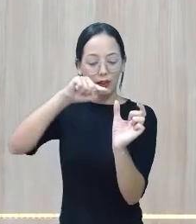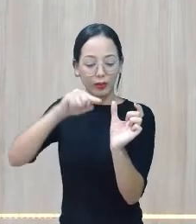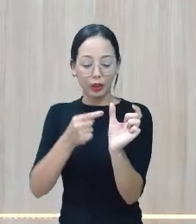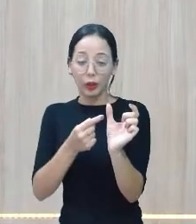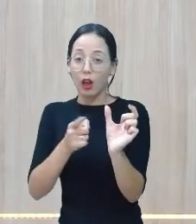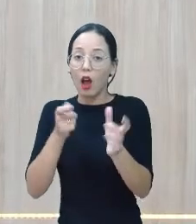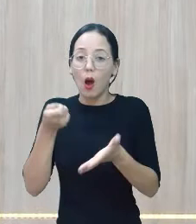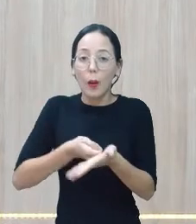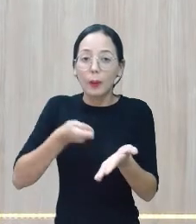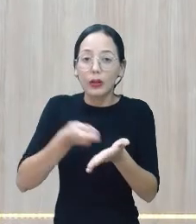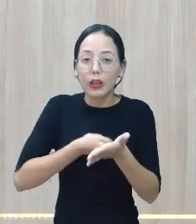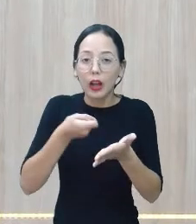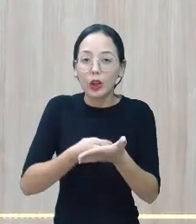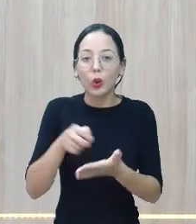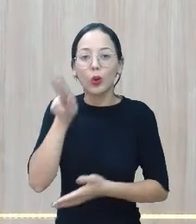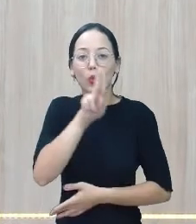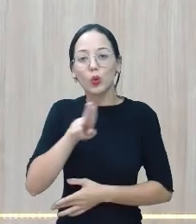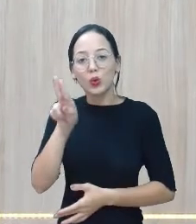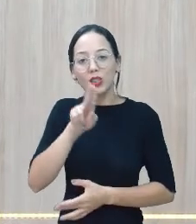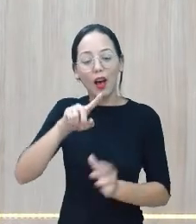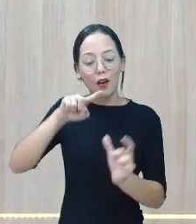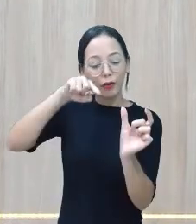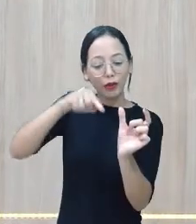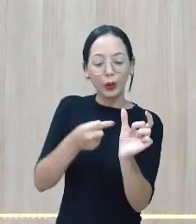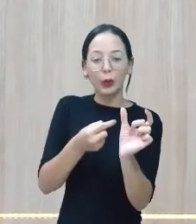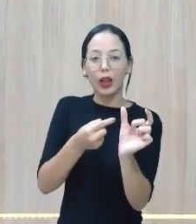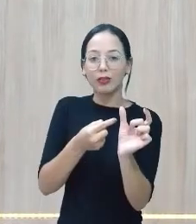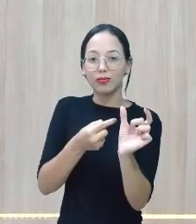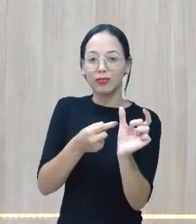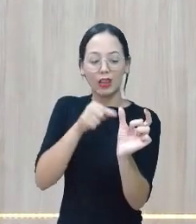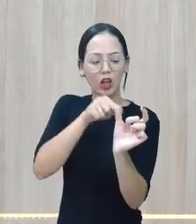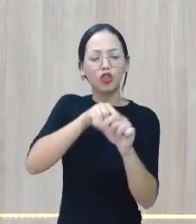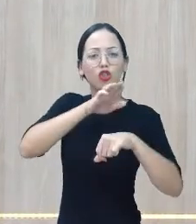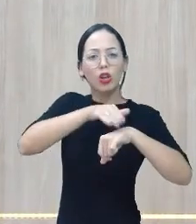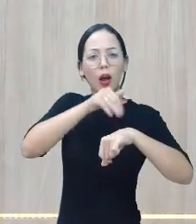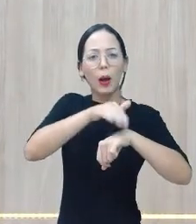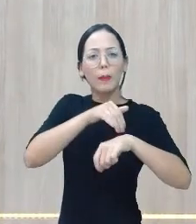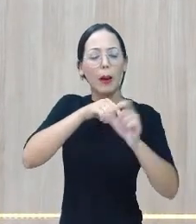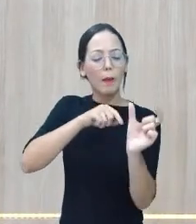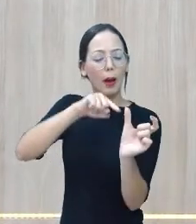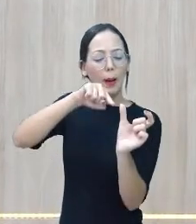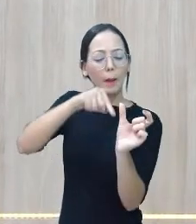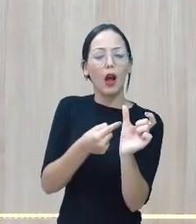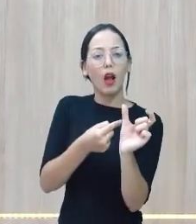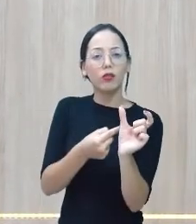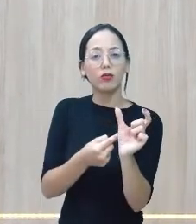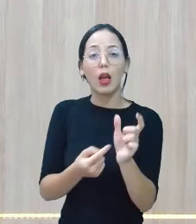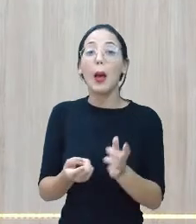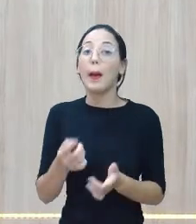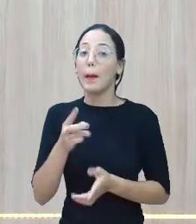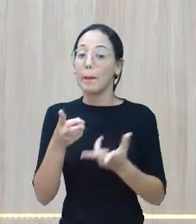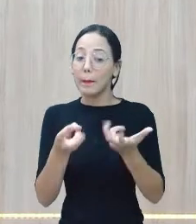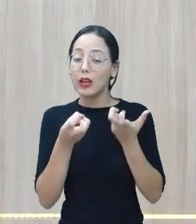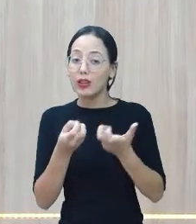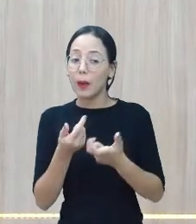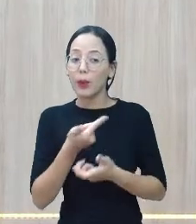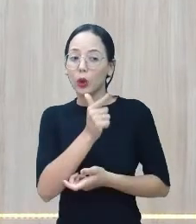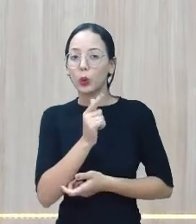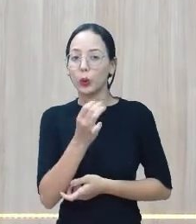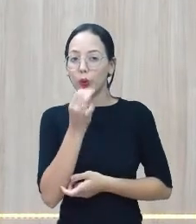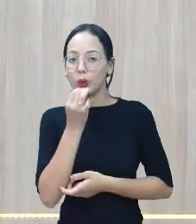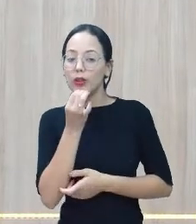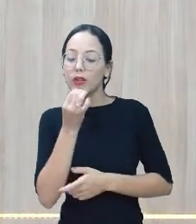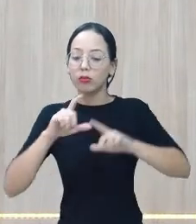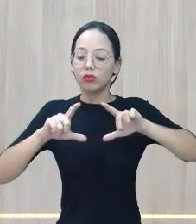é obrigatório o uso da vírgula. Vocês percebem que na ordem direta não tinha vírgula. Eu mostrei para vocês que